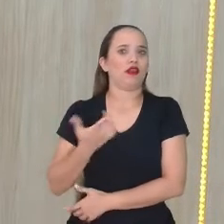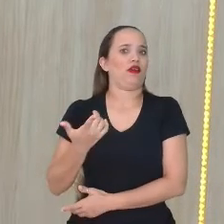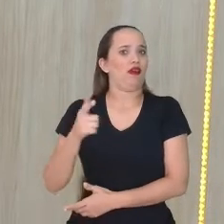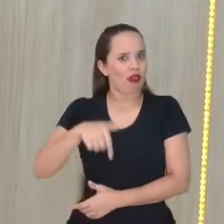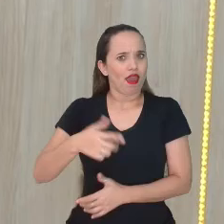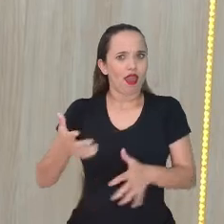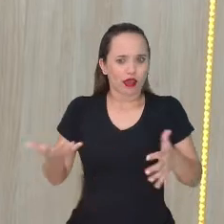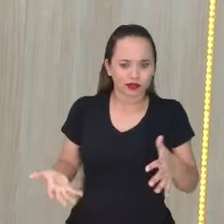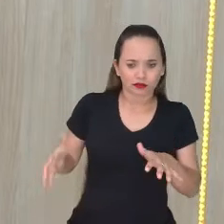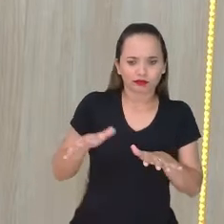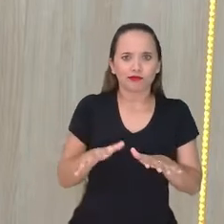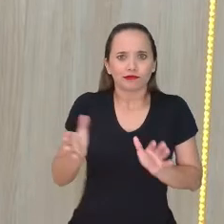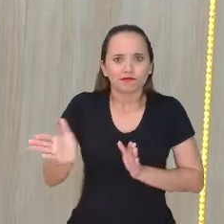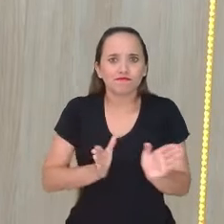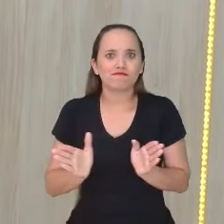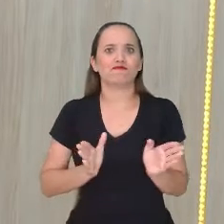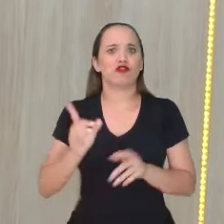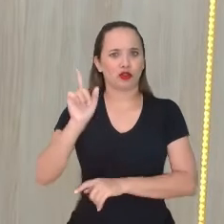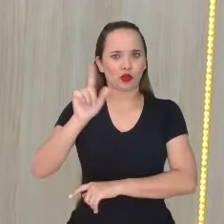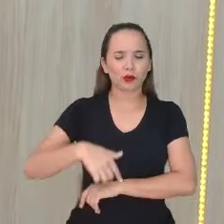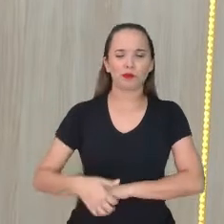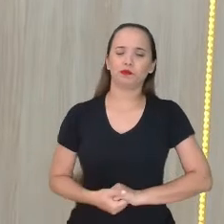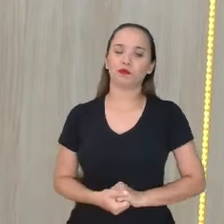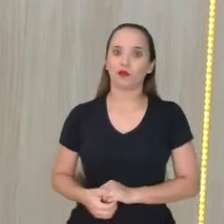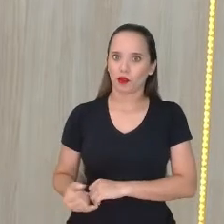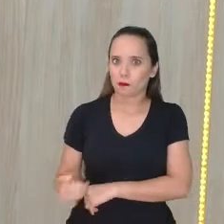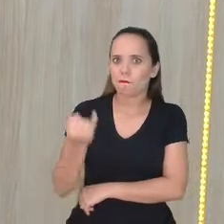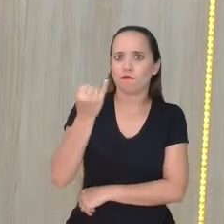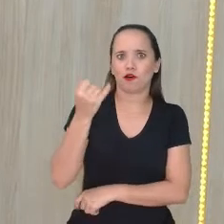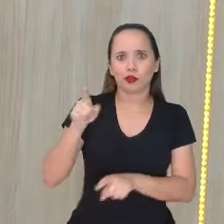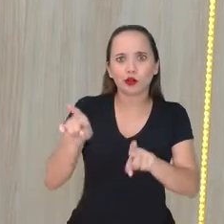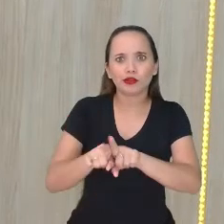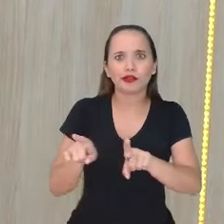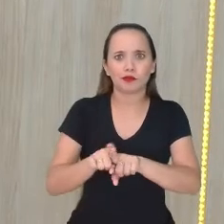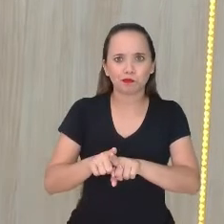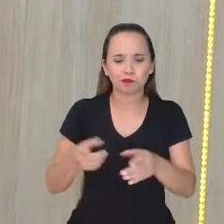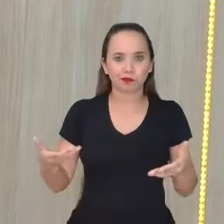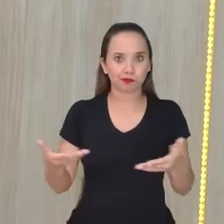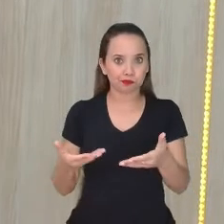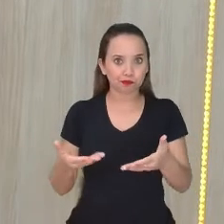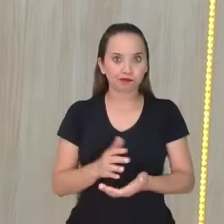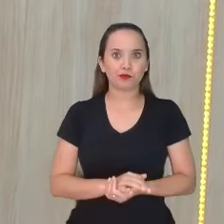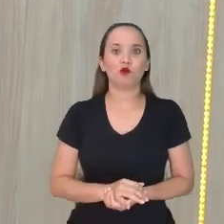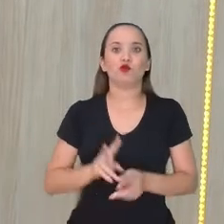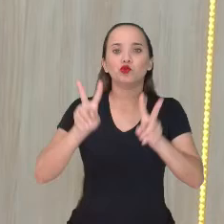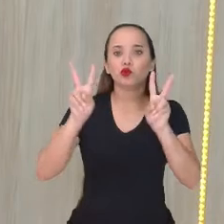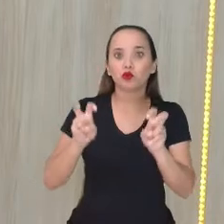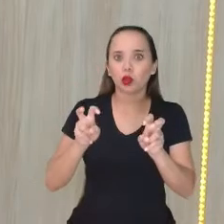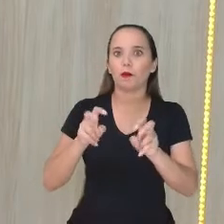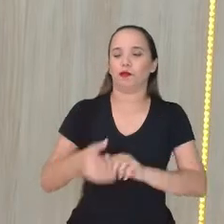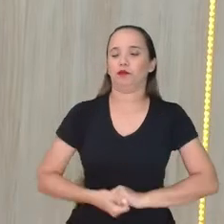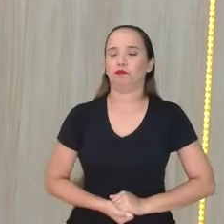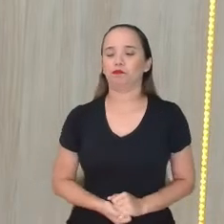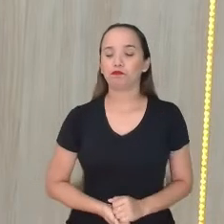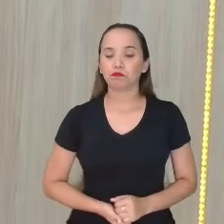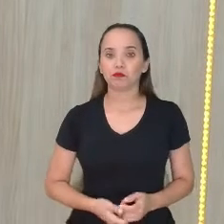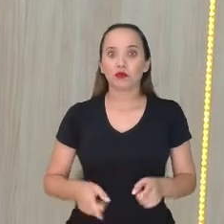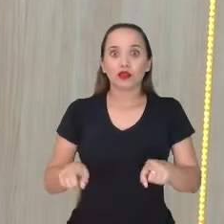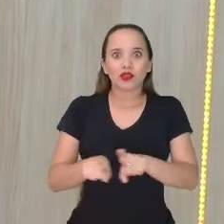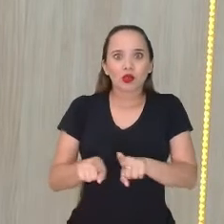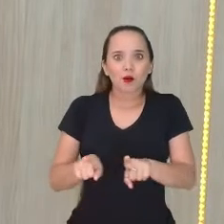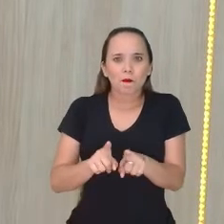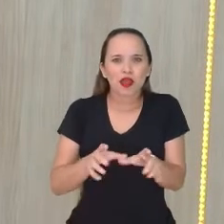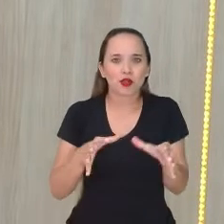ter acessibilidade, né? É um tema bem importante na atualidade, certo? E a gente tem uma